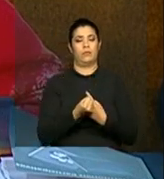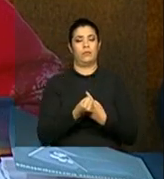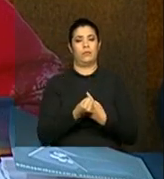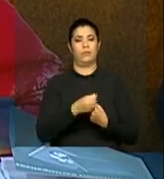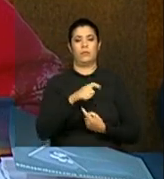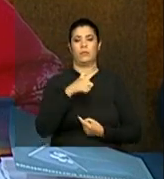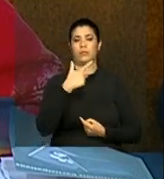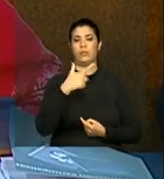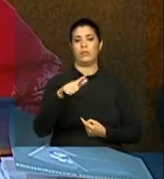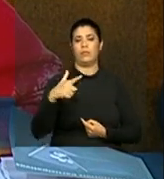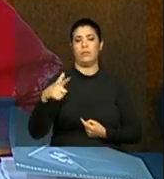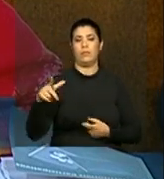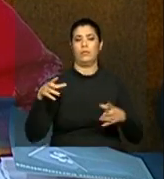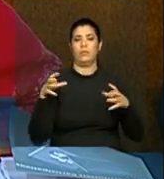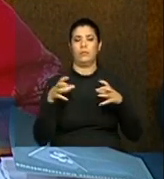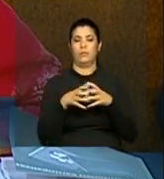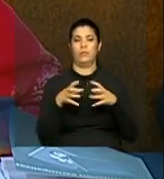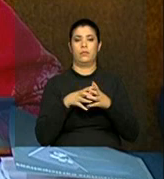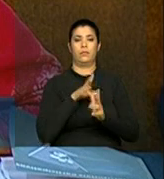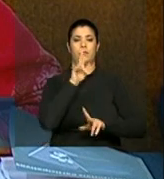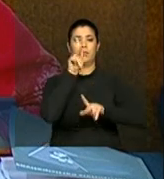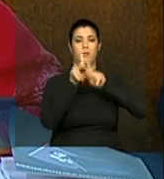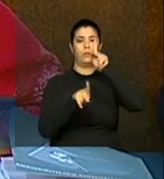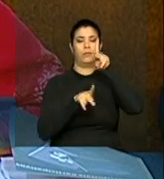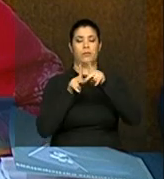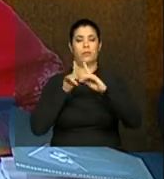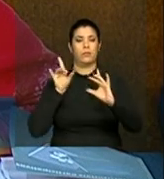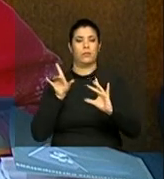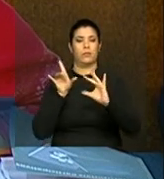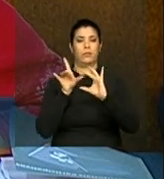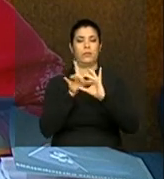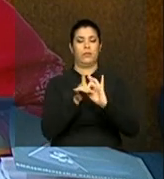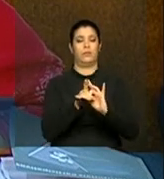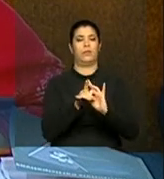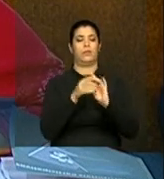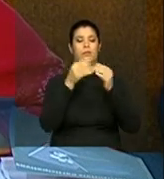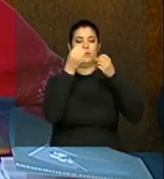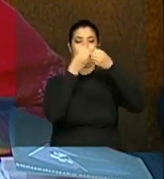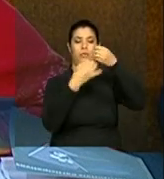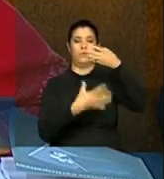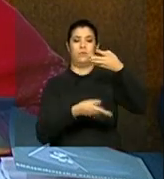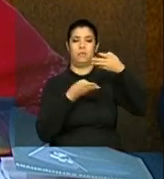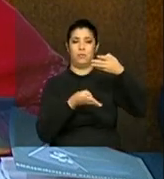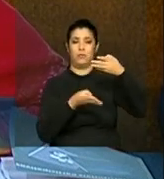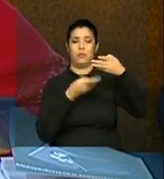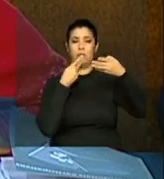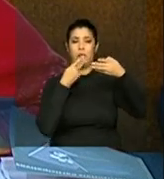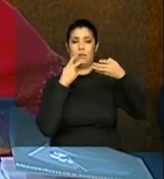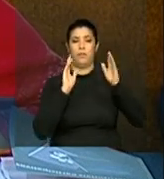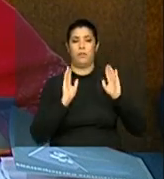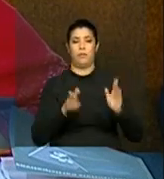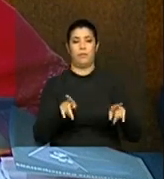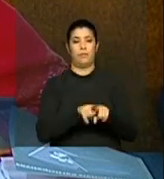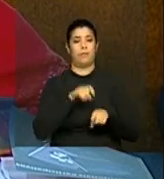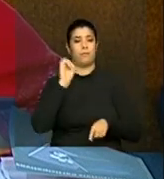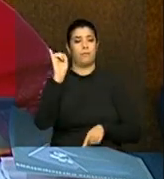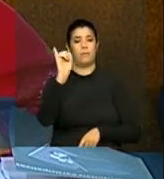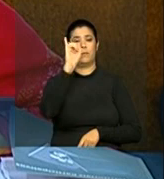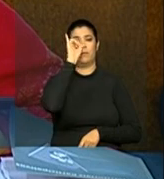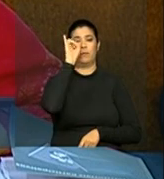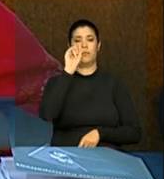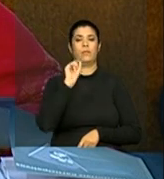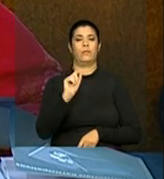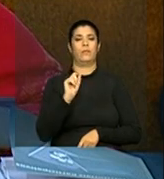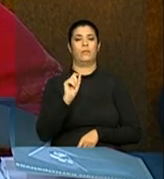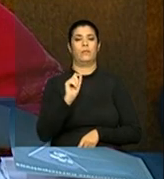As os outros grupos de população que estão elencados aqui, eles são importantíssimos